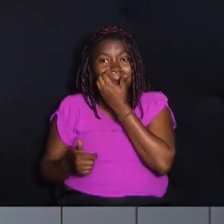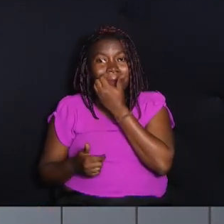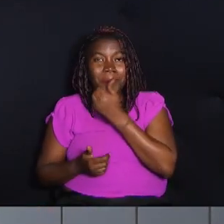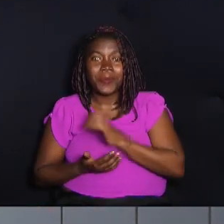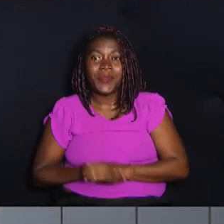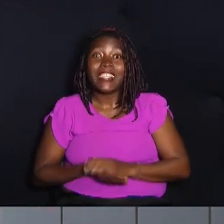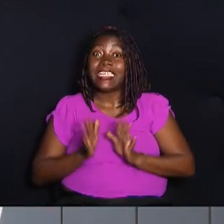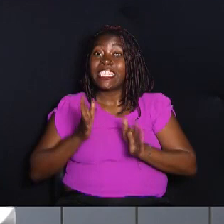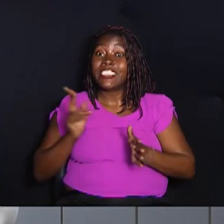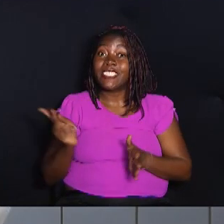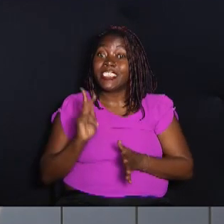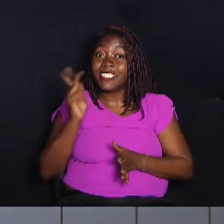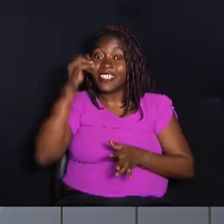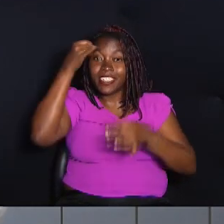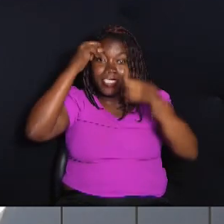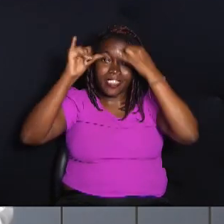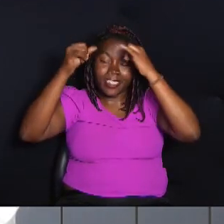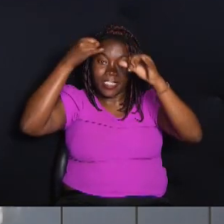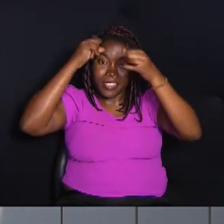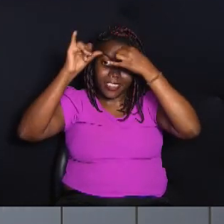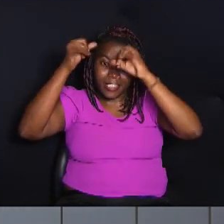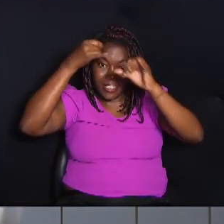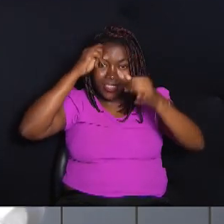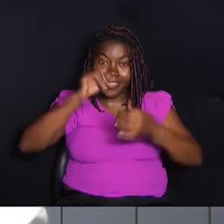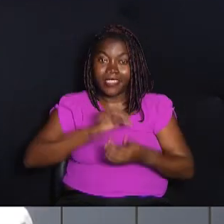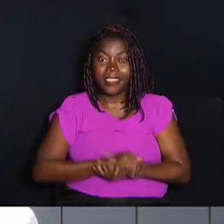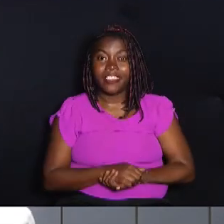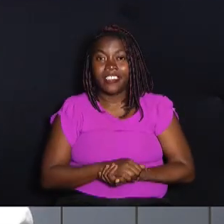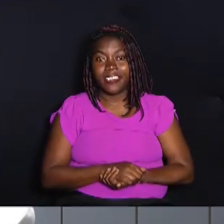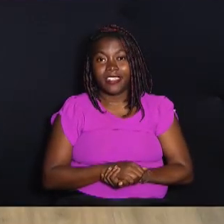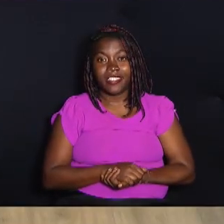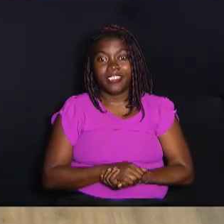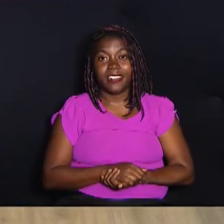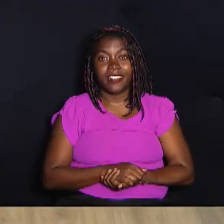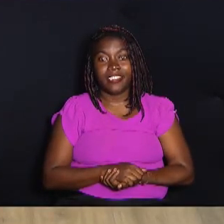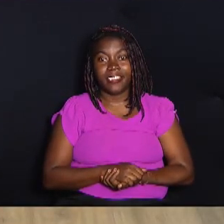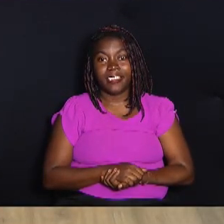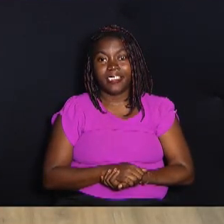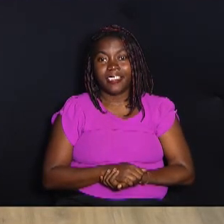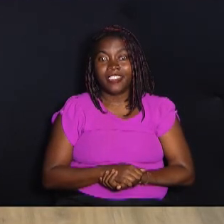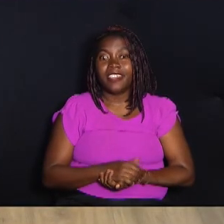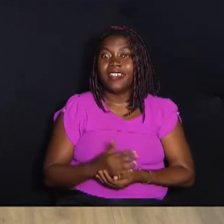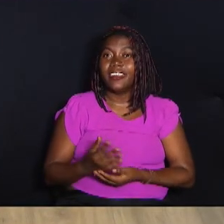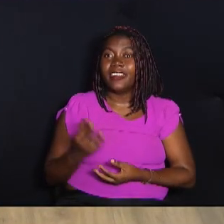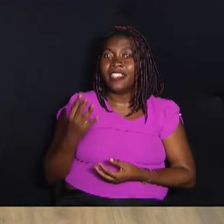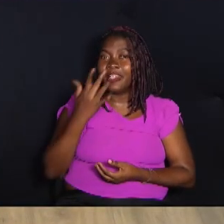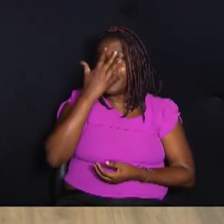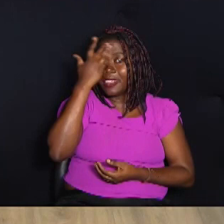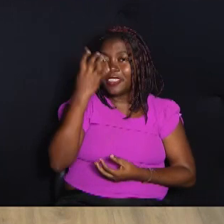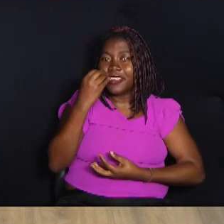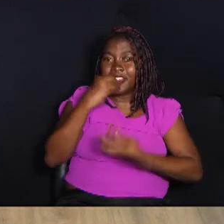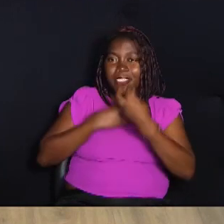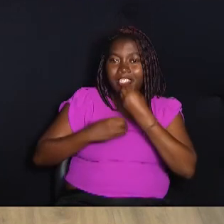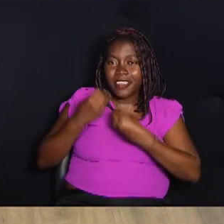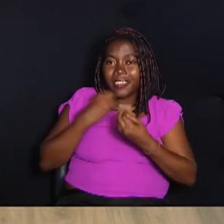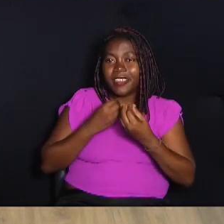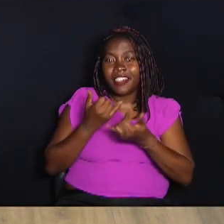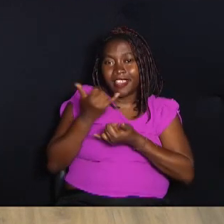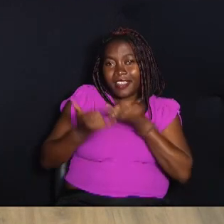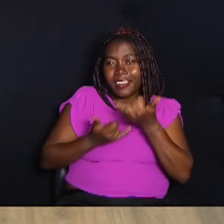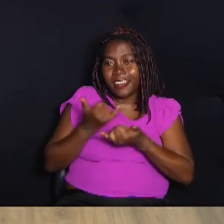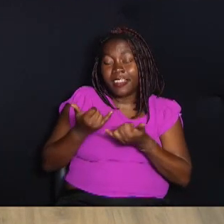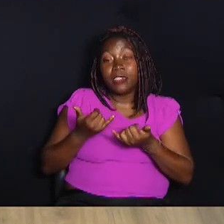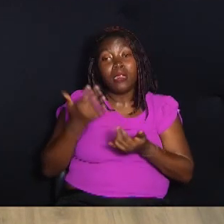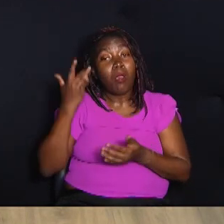fazendo a prevenção. Conversar Põe o pessoal para correr, para comer direito. Pois é. Isso aí. Acho que é